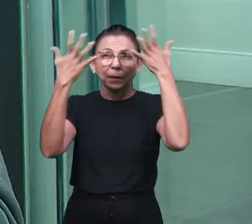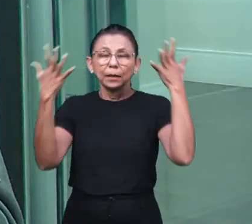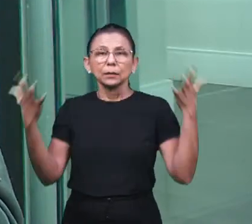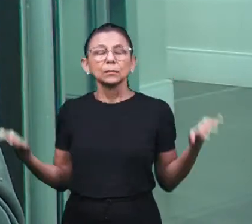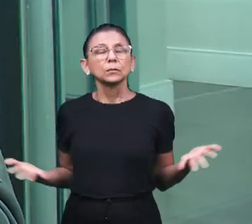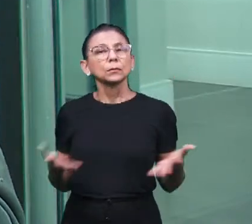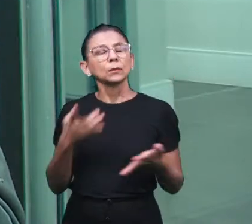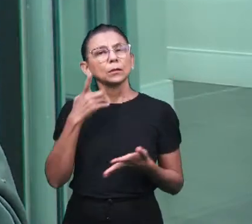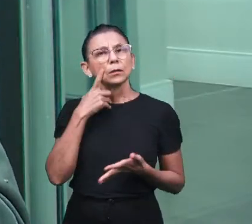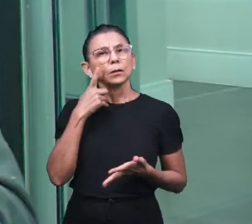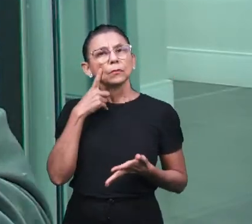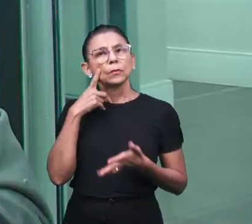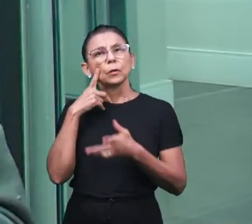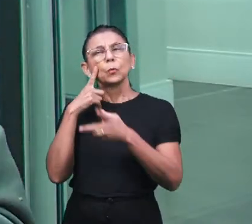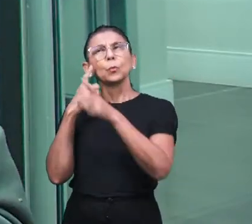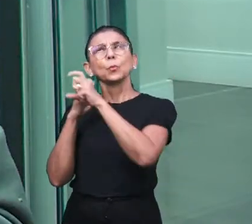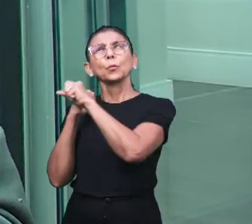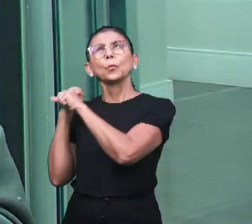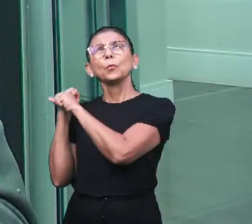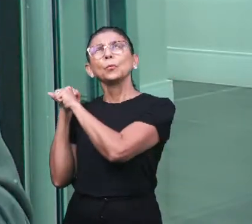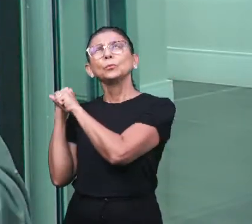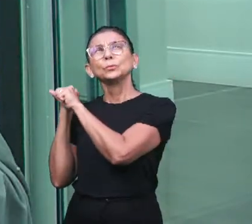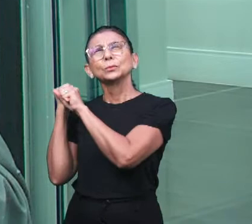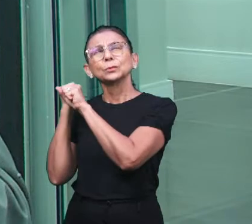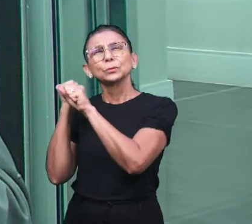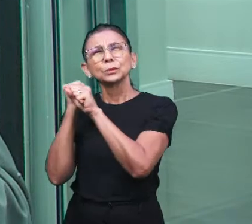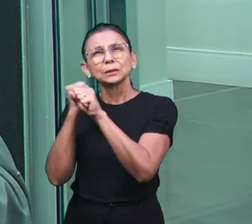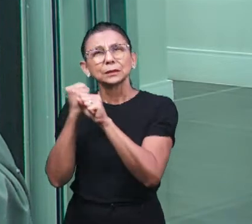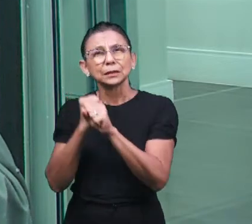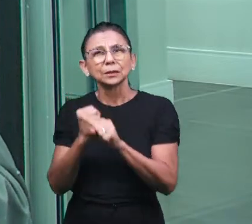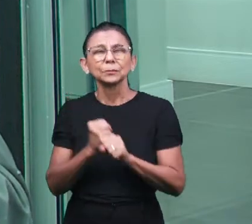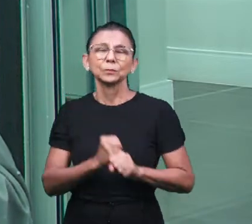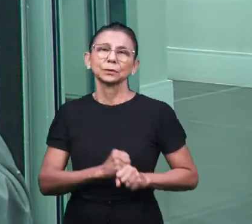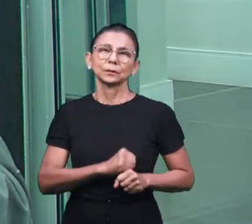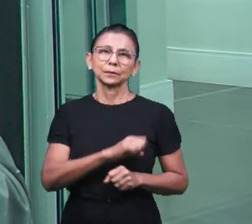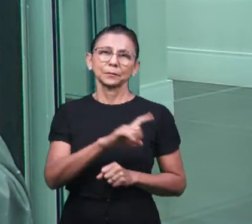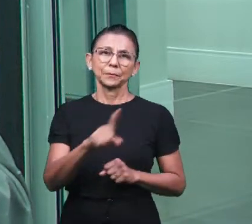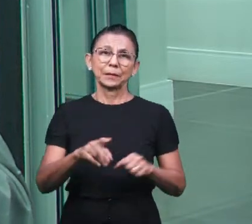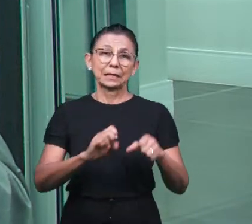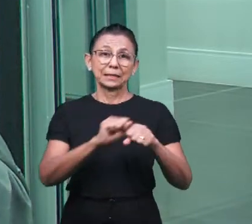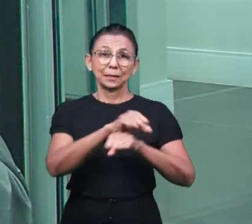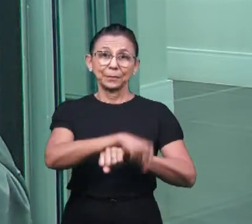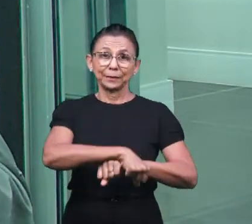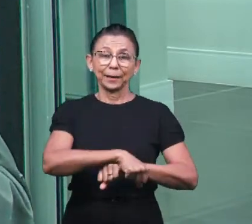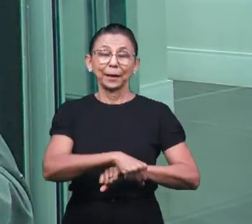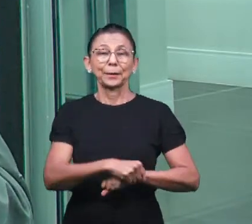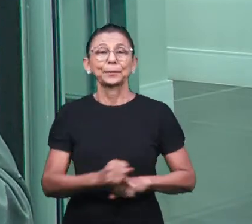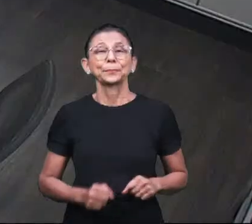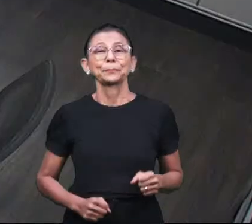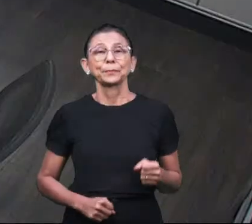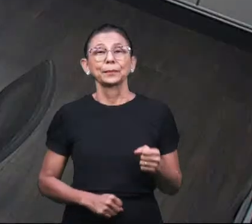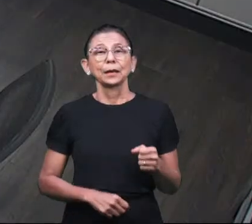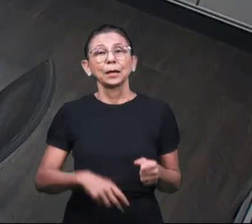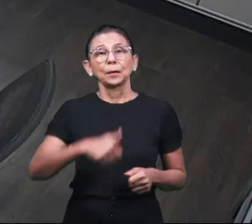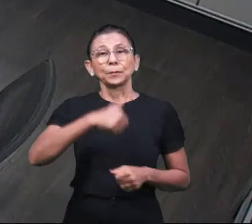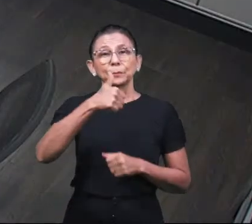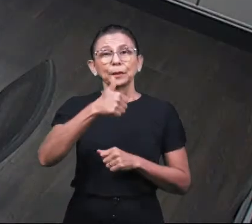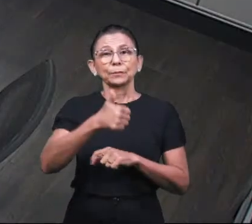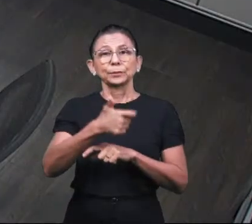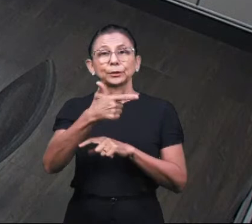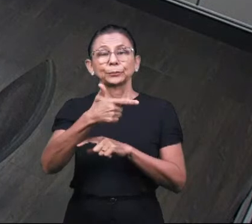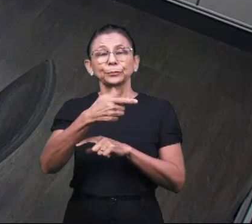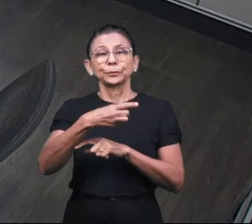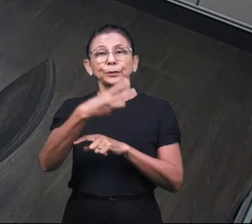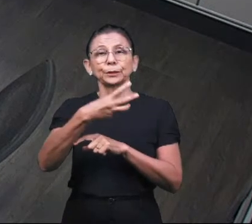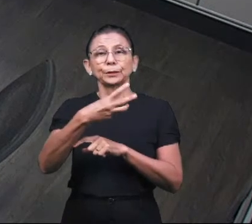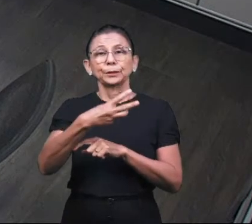nós estudamos o livro de Cantares de Salomão no seminário? Primeiro período, segundo período, começava no segundo período, terceiro período, quarto período, quinto